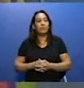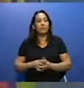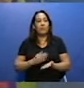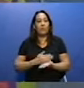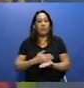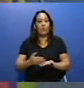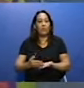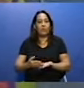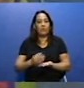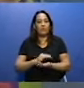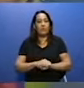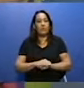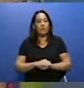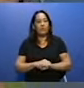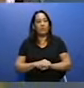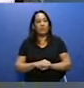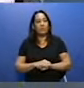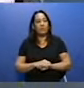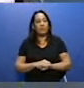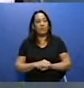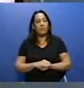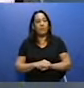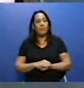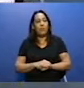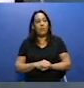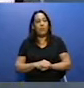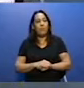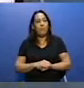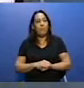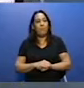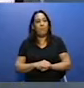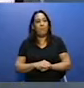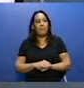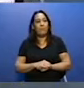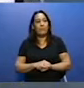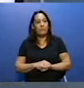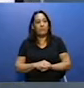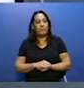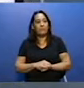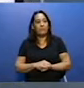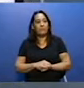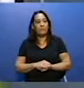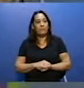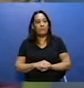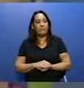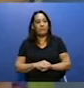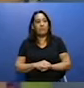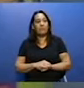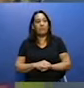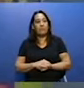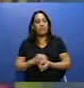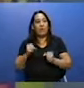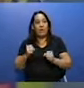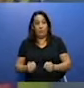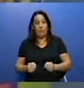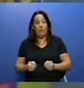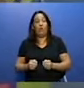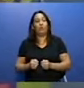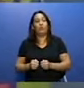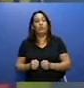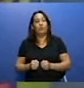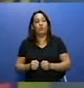da número 17, em vez de eu começar lá do começo de novo, gente? Posso, né? Então, eu já estou aqui,